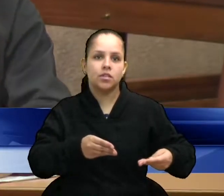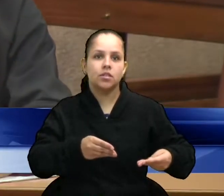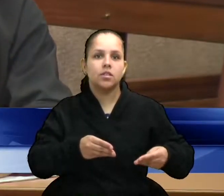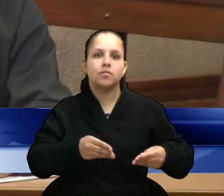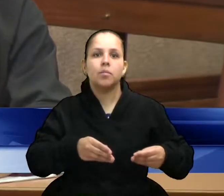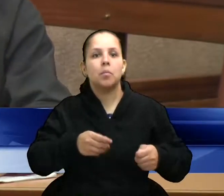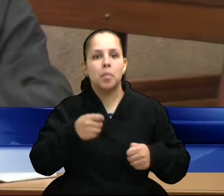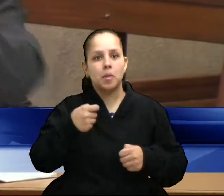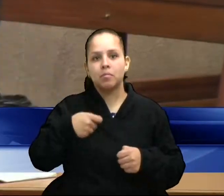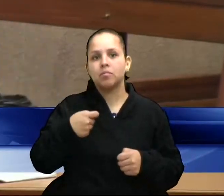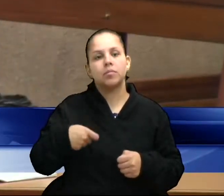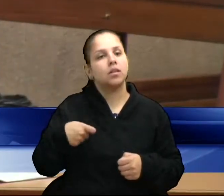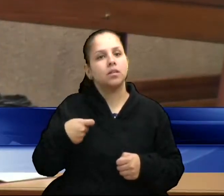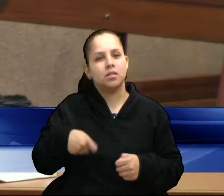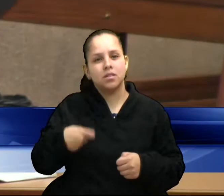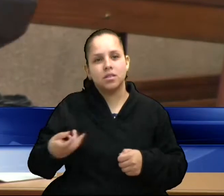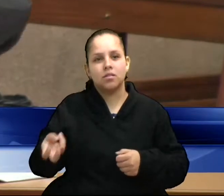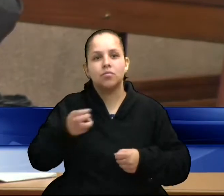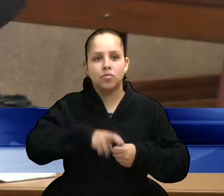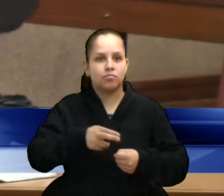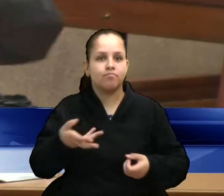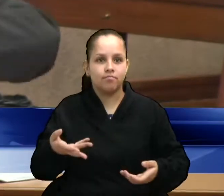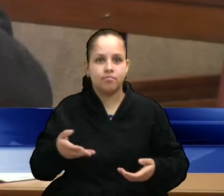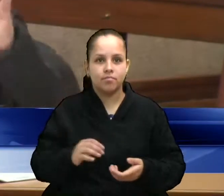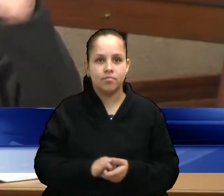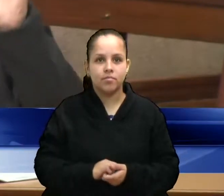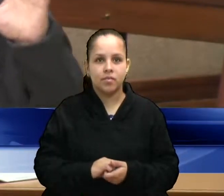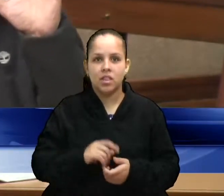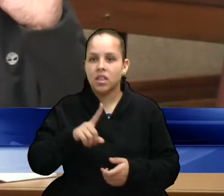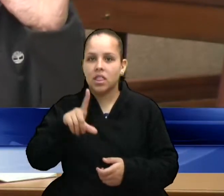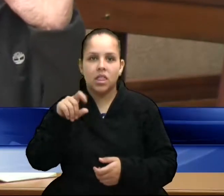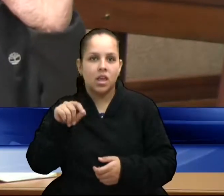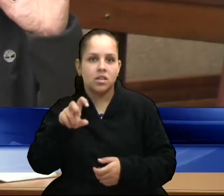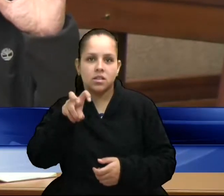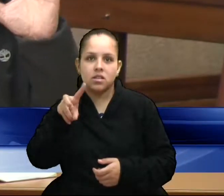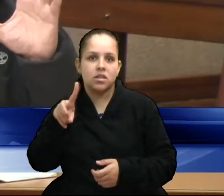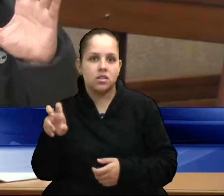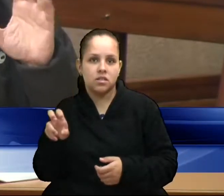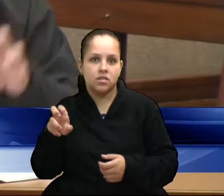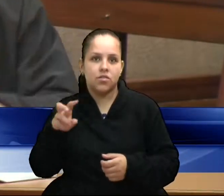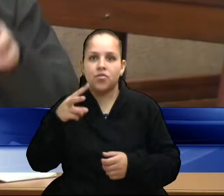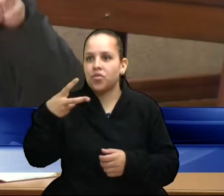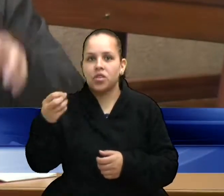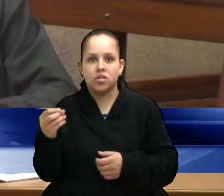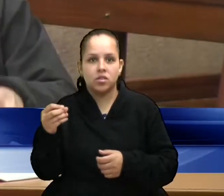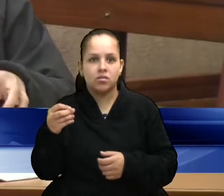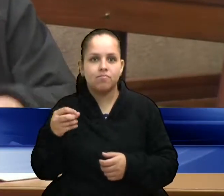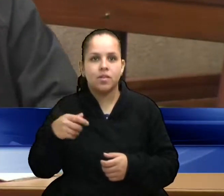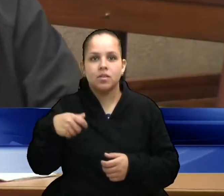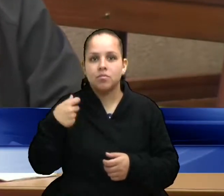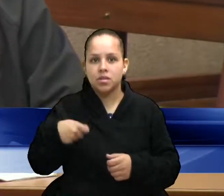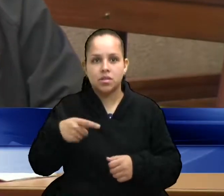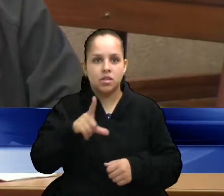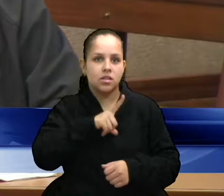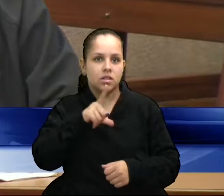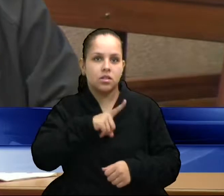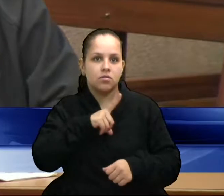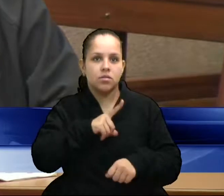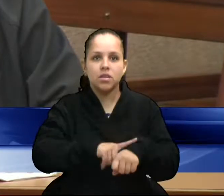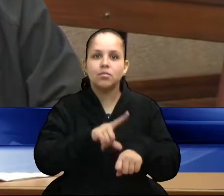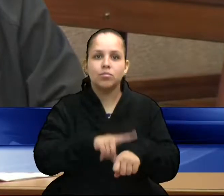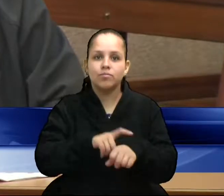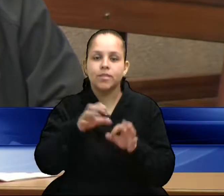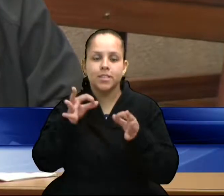aquele prazo fixo, não estou defendendo aqui se é 5, 10, 15, 20, certo? Mas tem que ter prazo marcado para